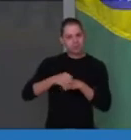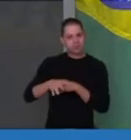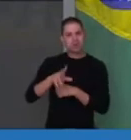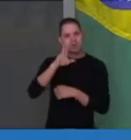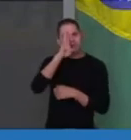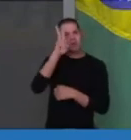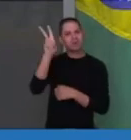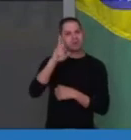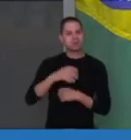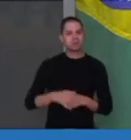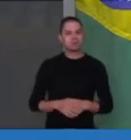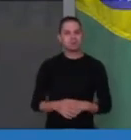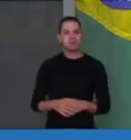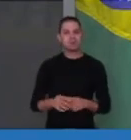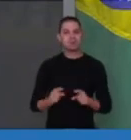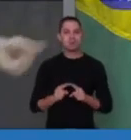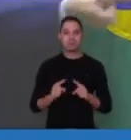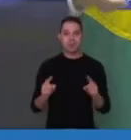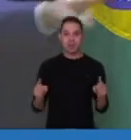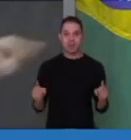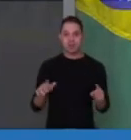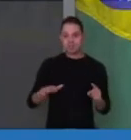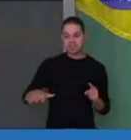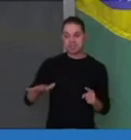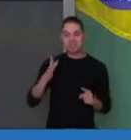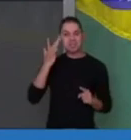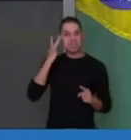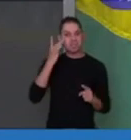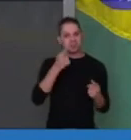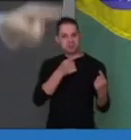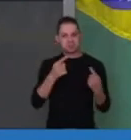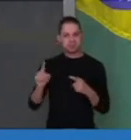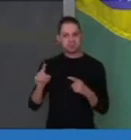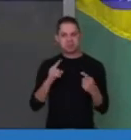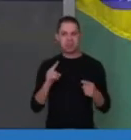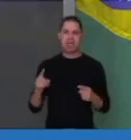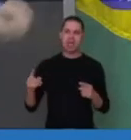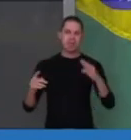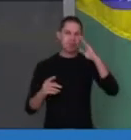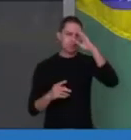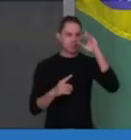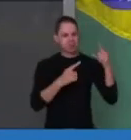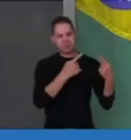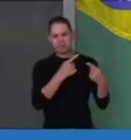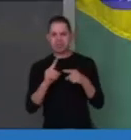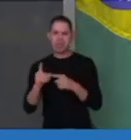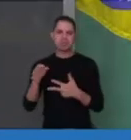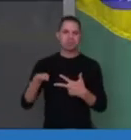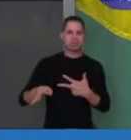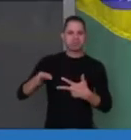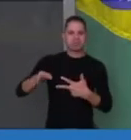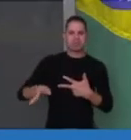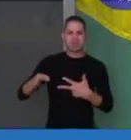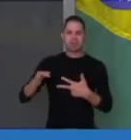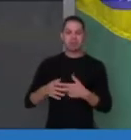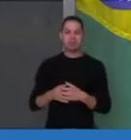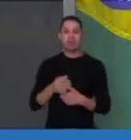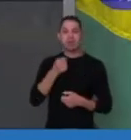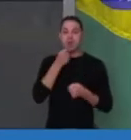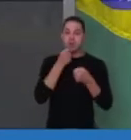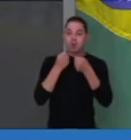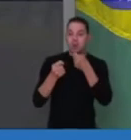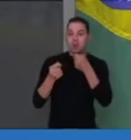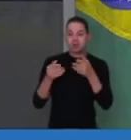forte. Mas eles consideravam isso ataques. Fala, Bolsonaro ataca o judiciário. Quando o repórter